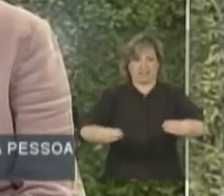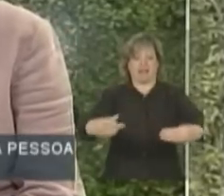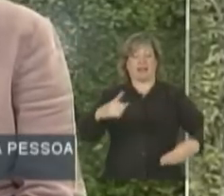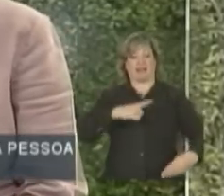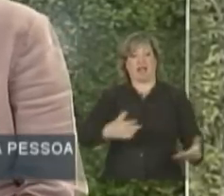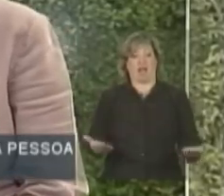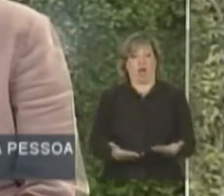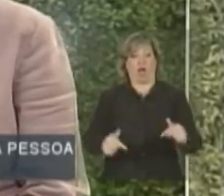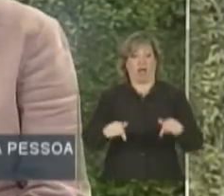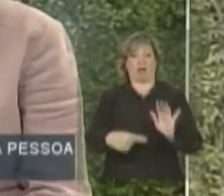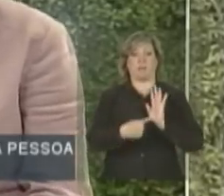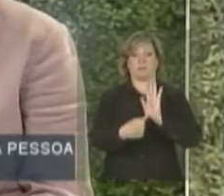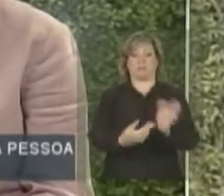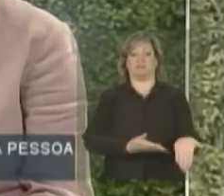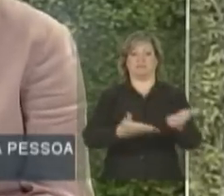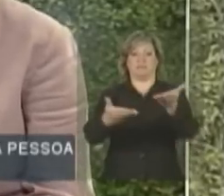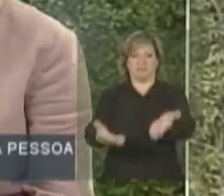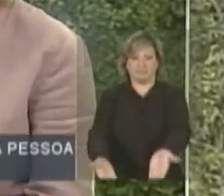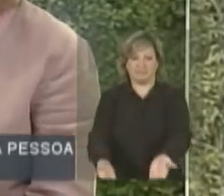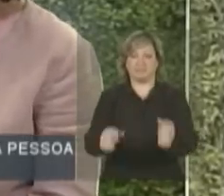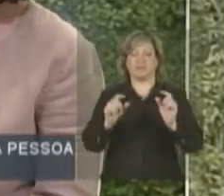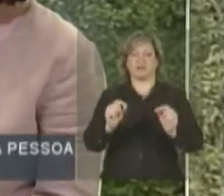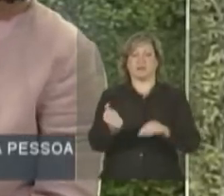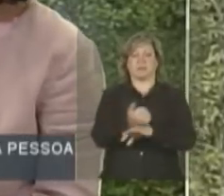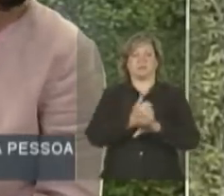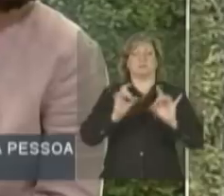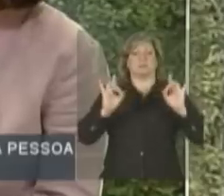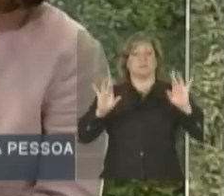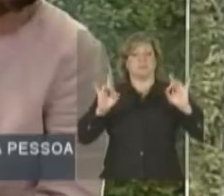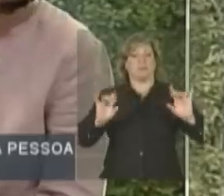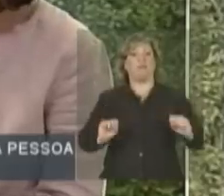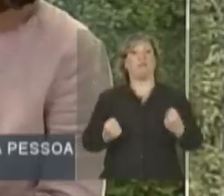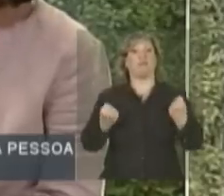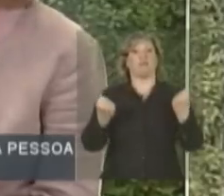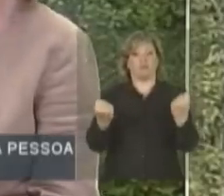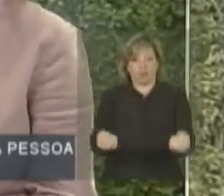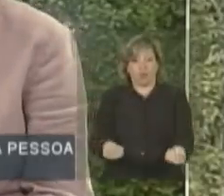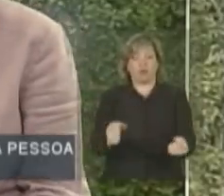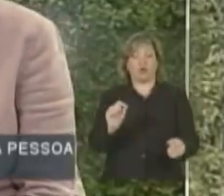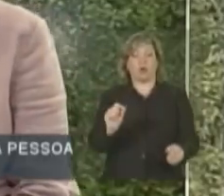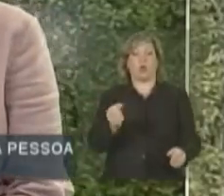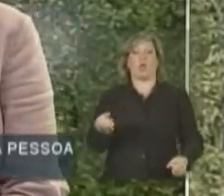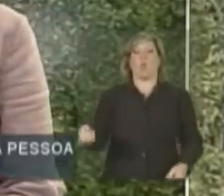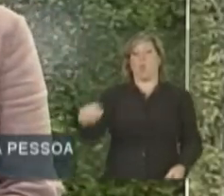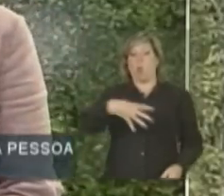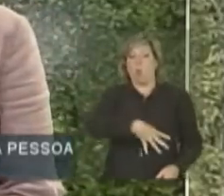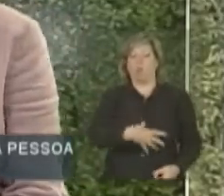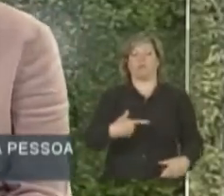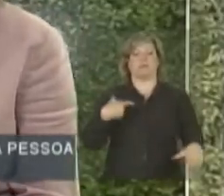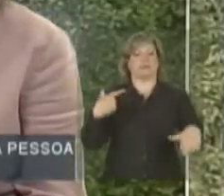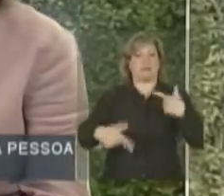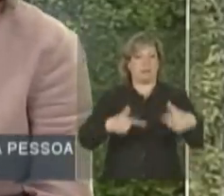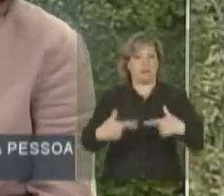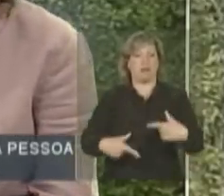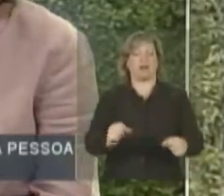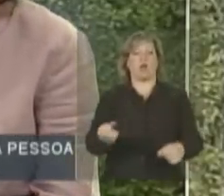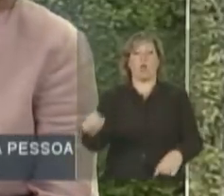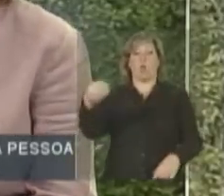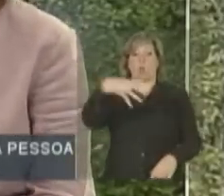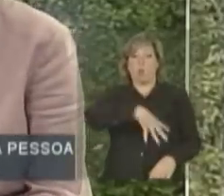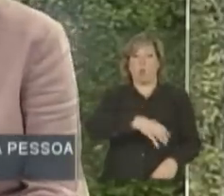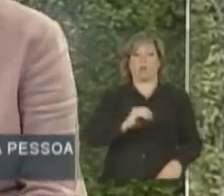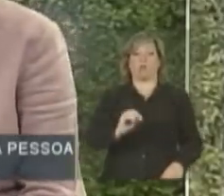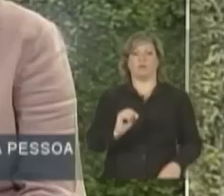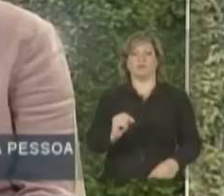aqui apresentadas de forma aprimorada e fortalecidas por novos investimentos, novas leituras